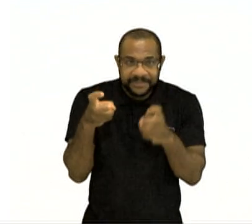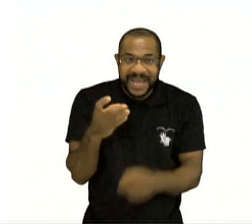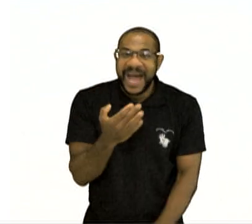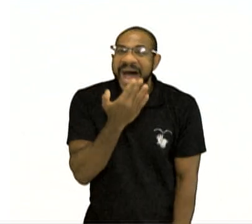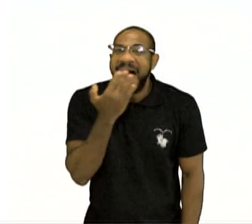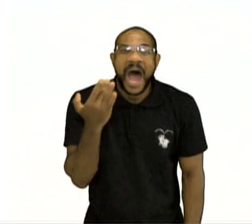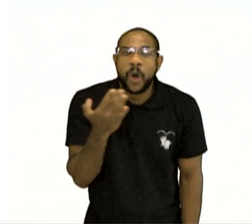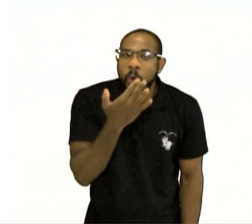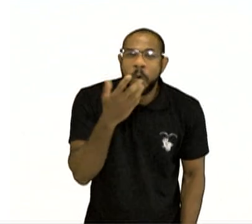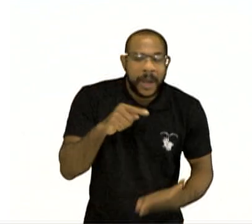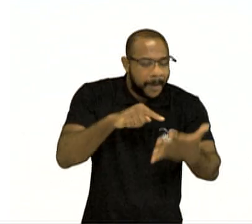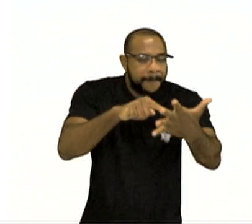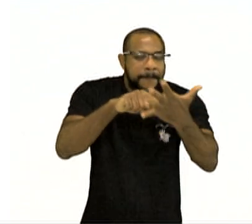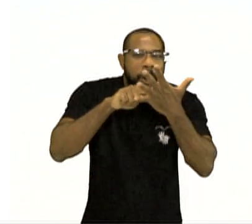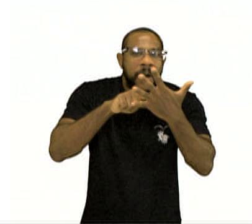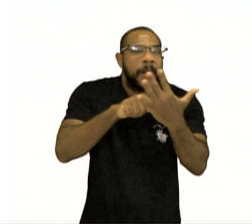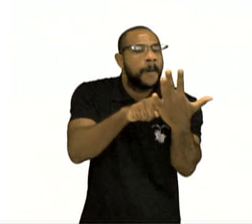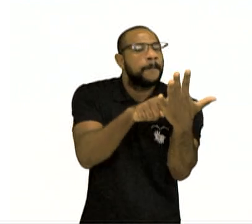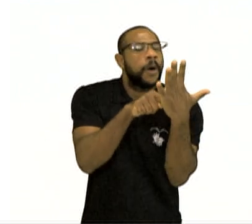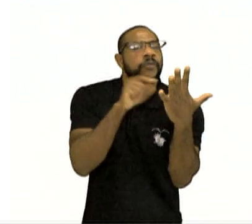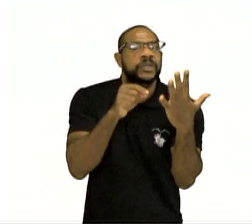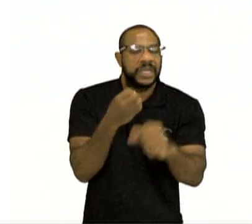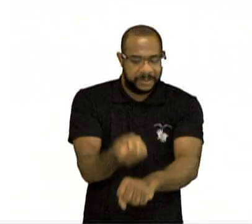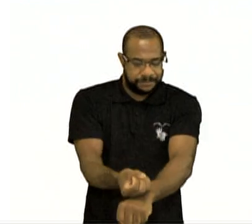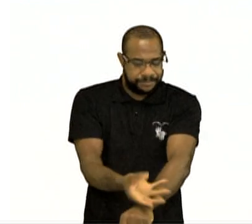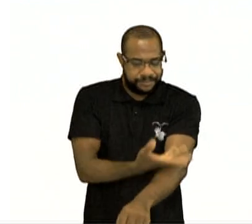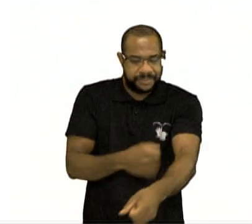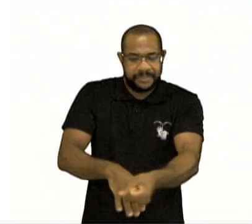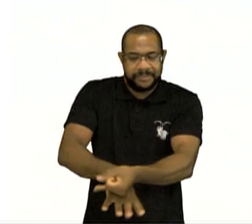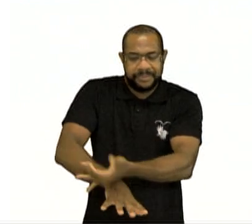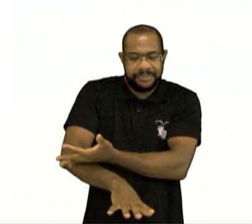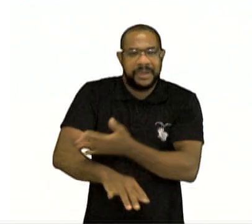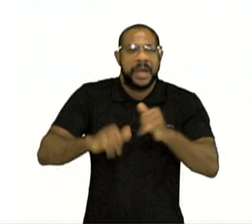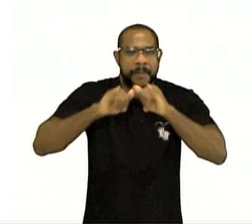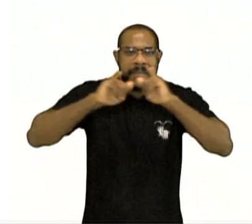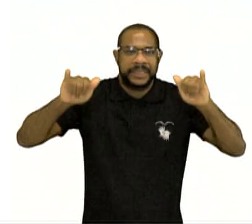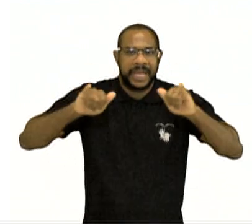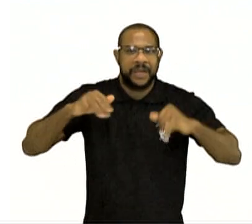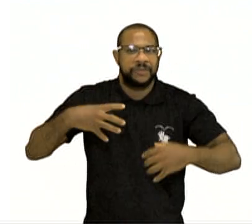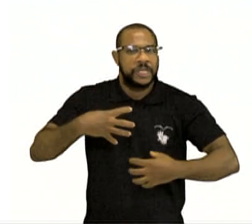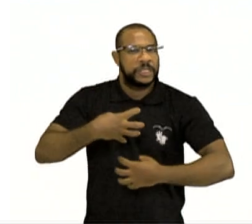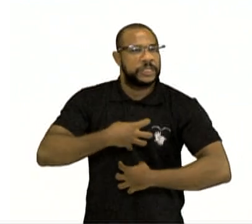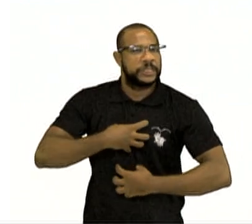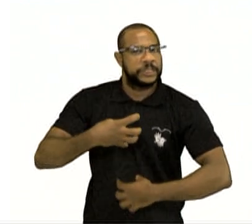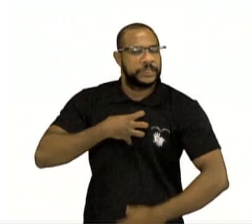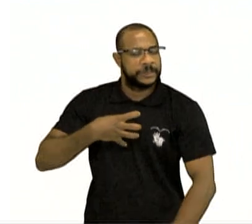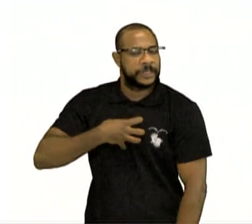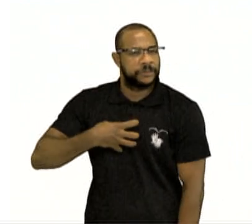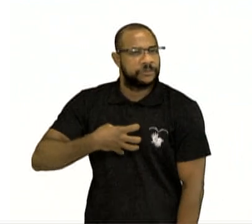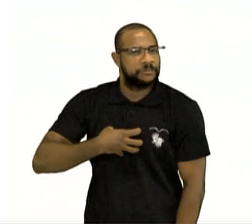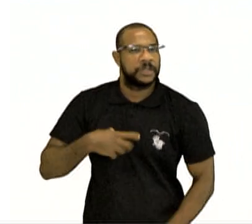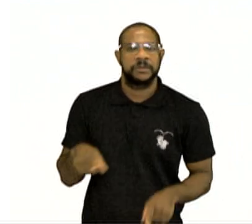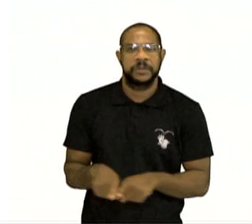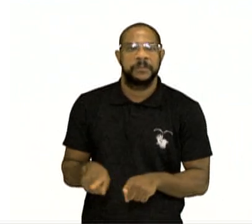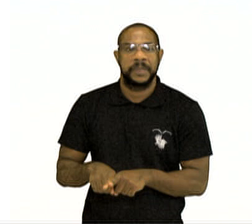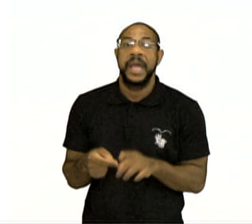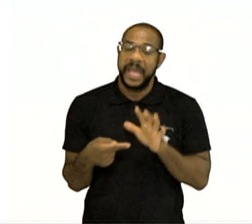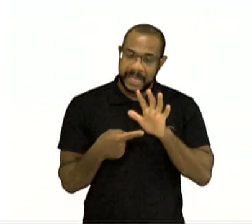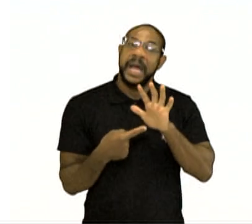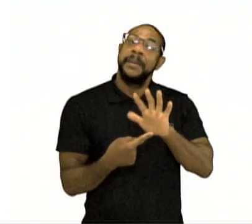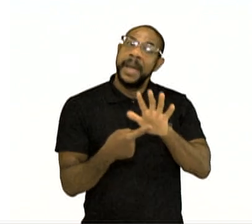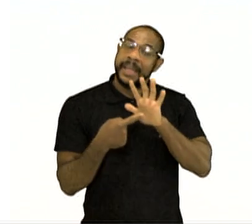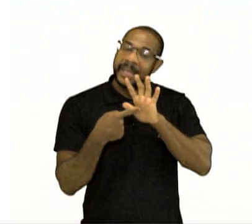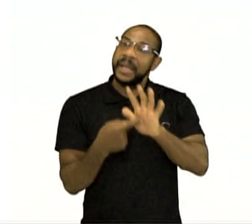alguma mensagem, elas trazem alguma emoção, algum sentimento, né? Elas ajudam aqui a você interpretar